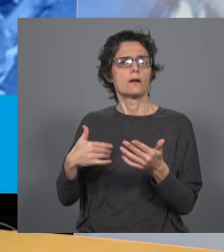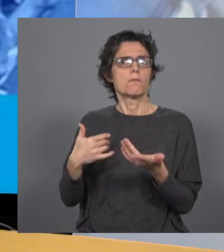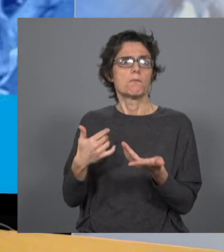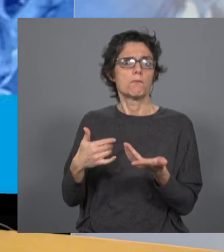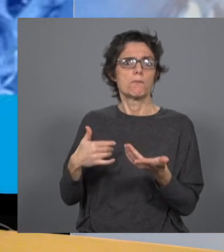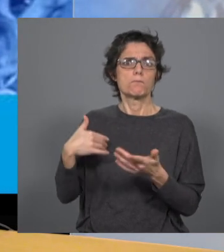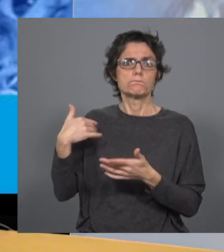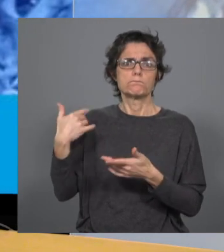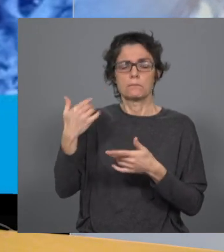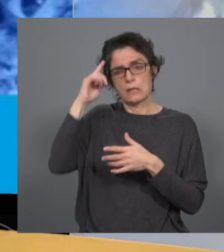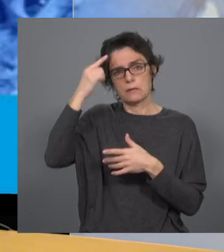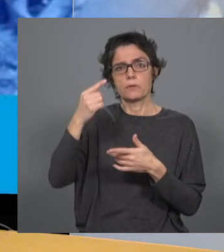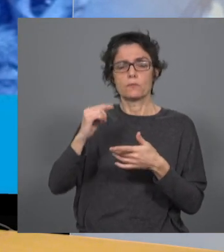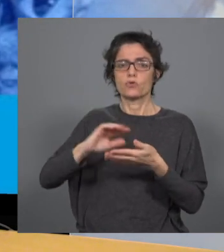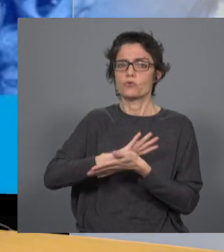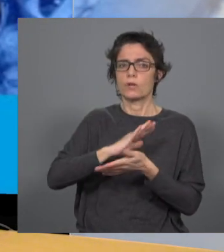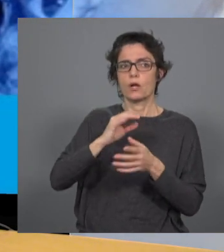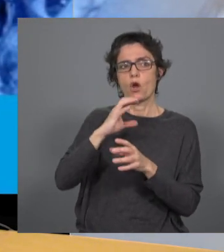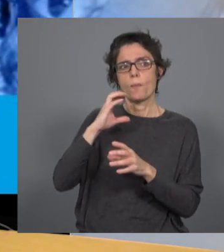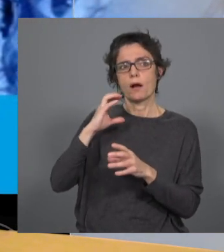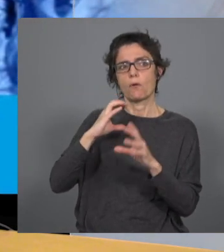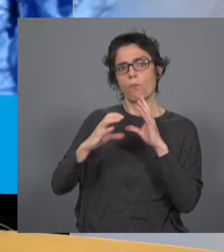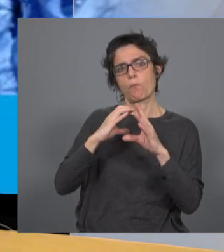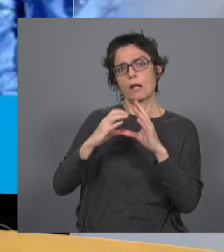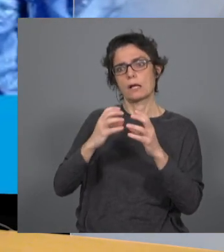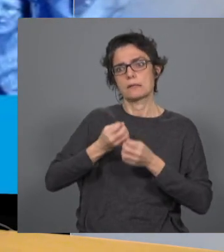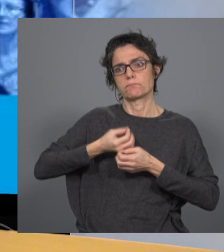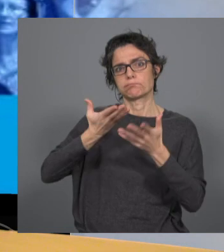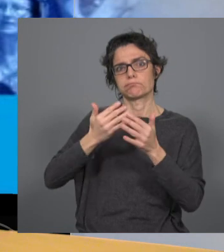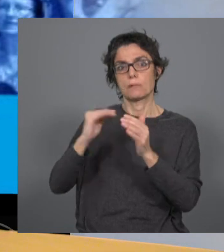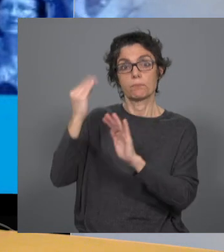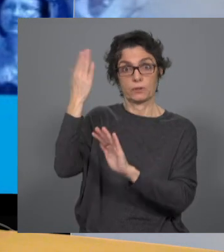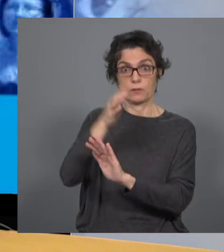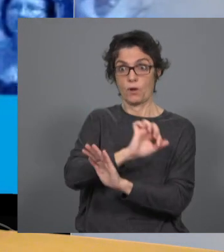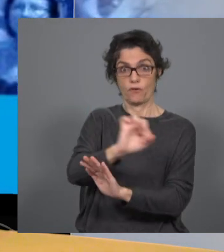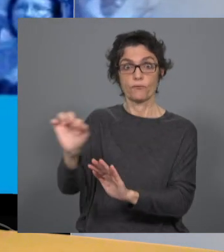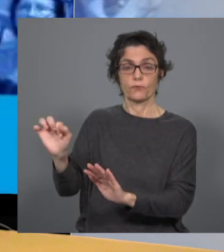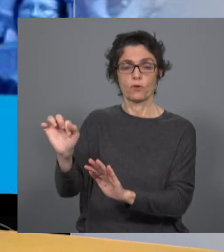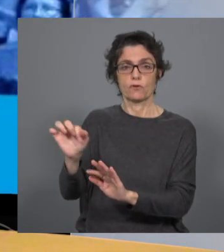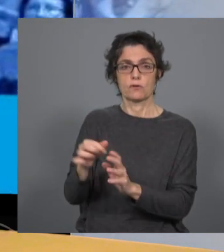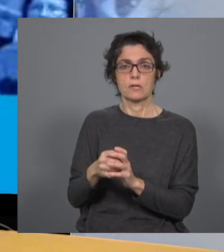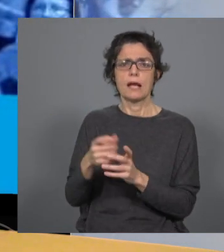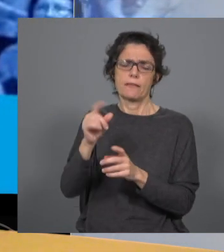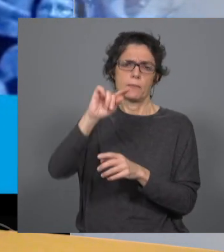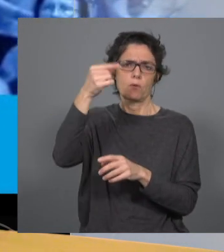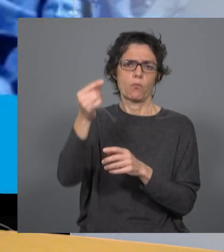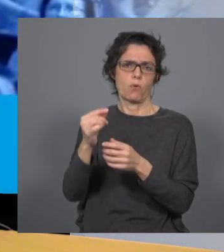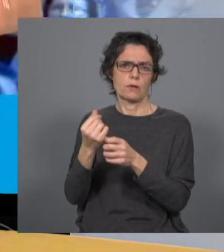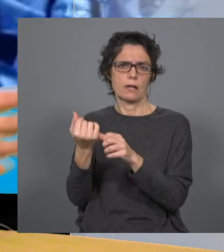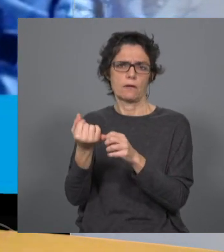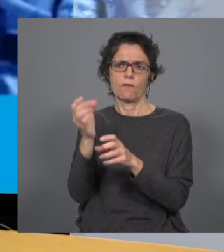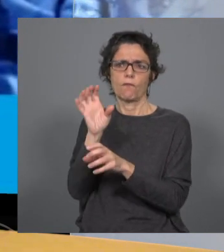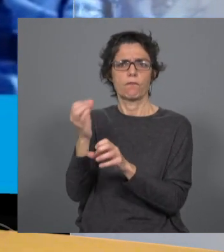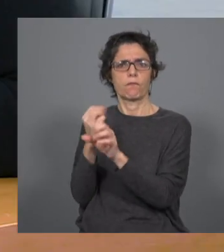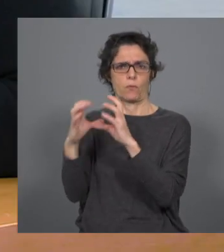se desdobra noutros formatos. Sim, também, exatamente. Não é? Mas para manter ligada esta